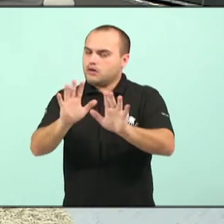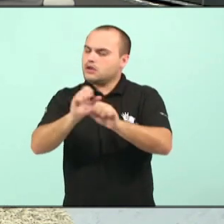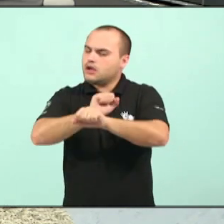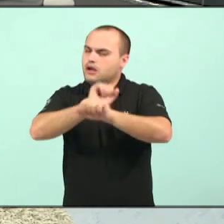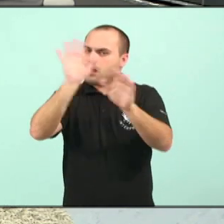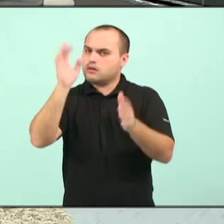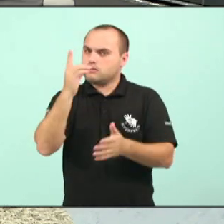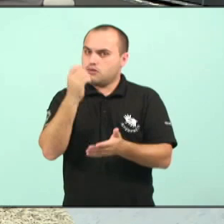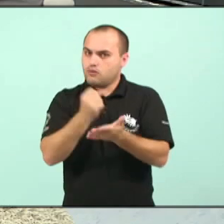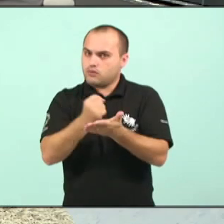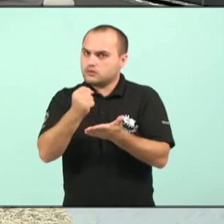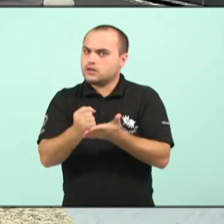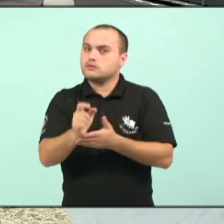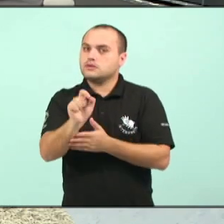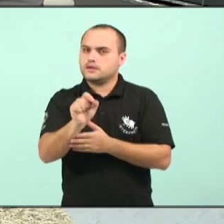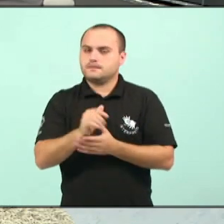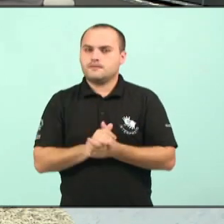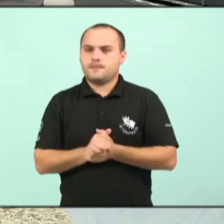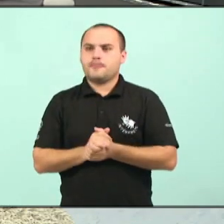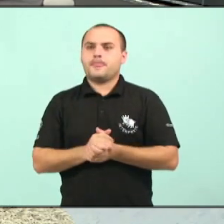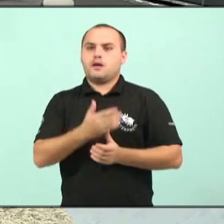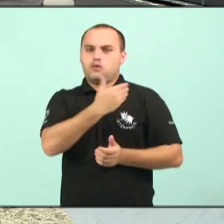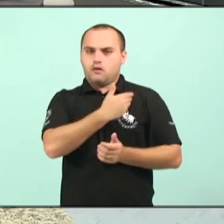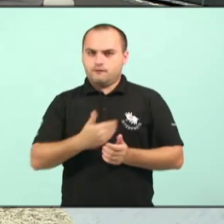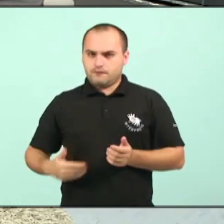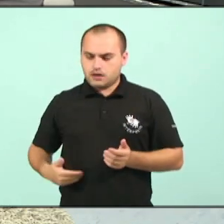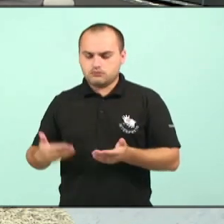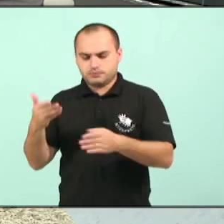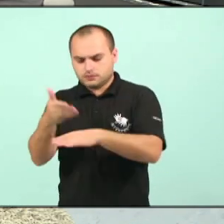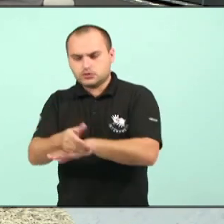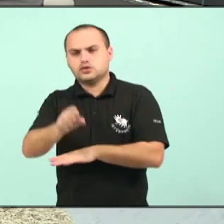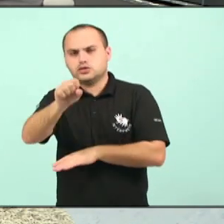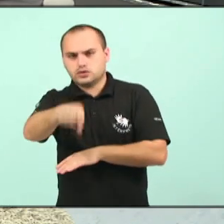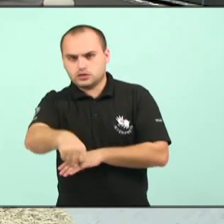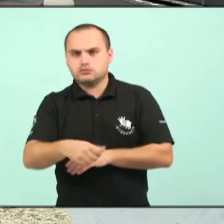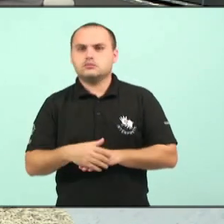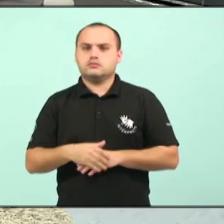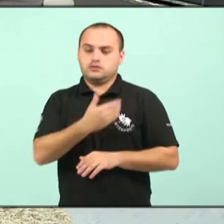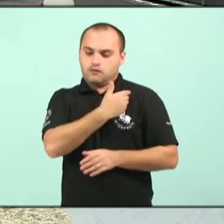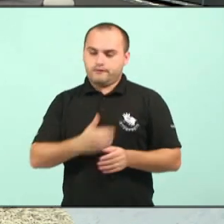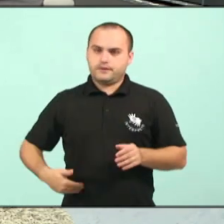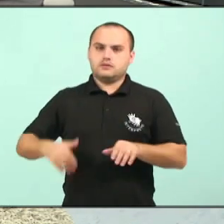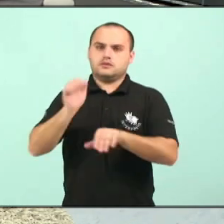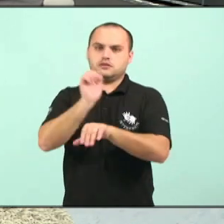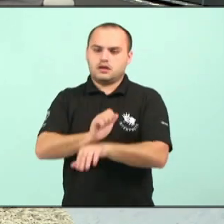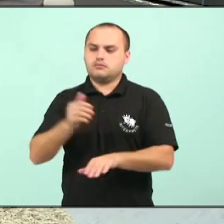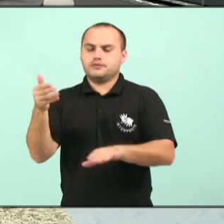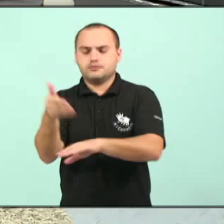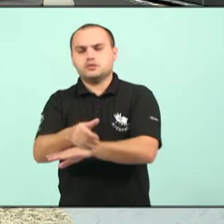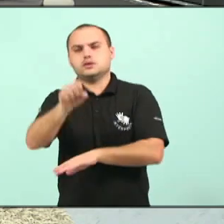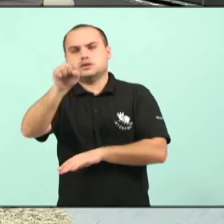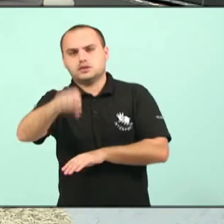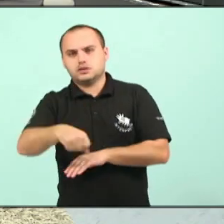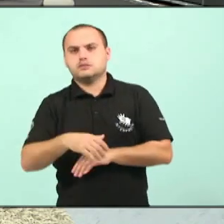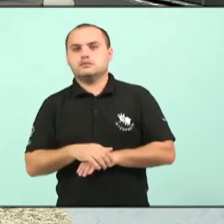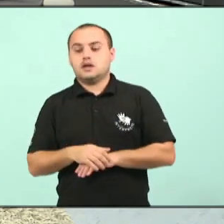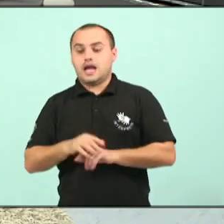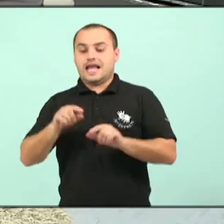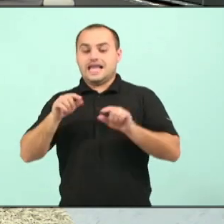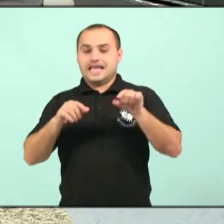claro. O governo teve a sua participação? Teve. O governo do estado teve a sua participação através dos incentivos fiscais. Esse tipo de